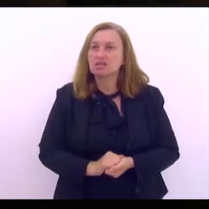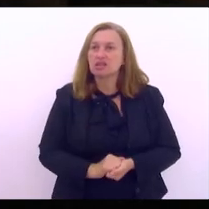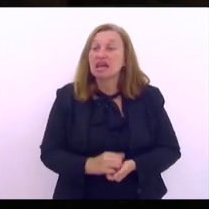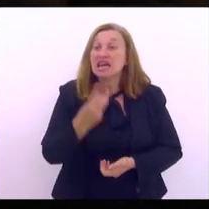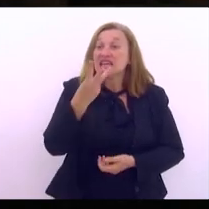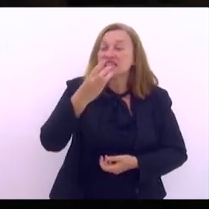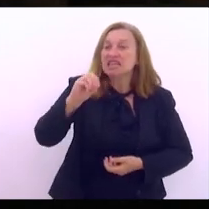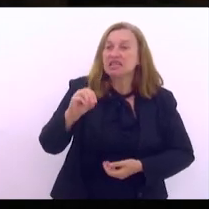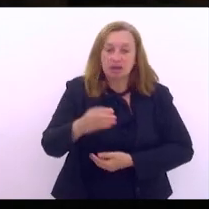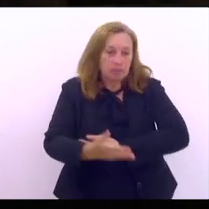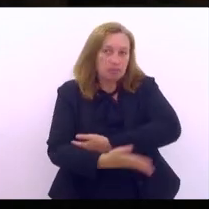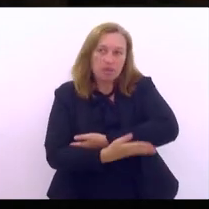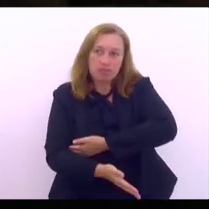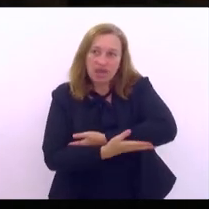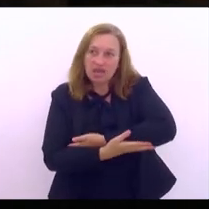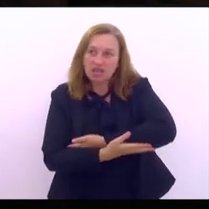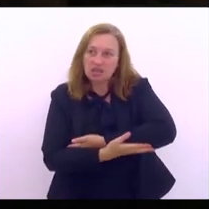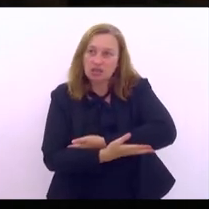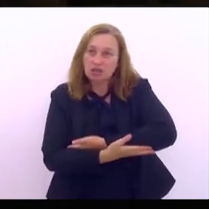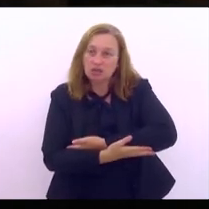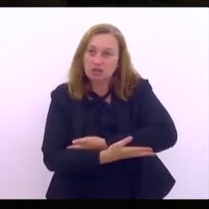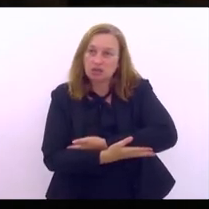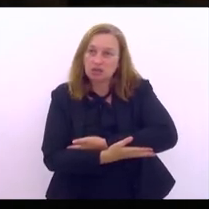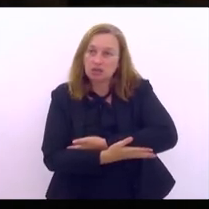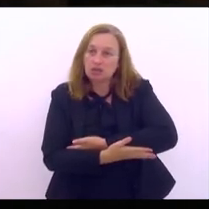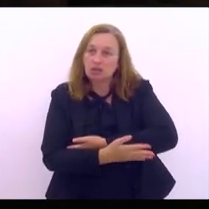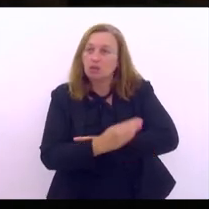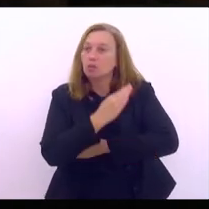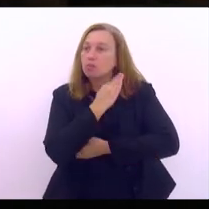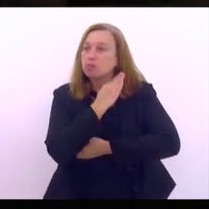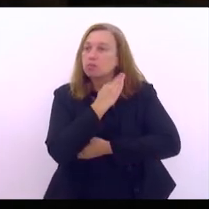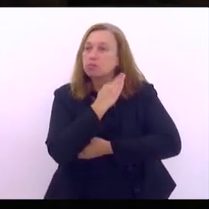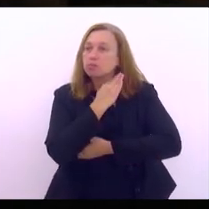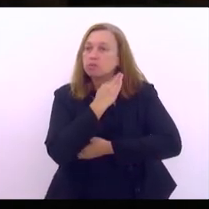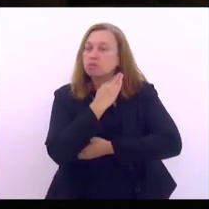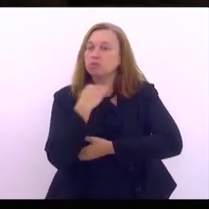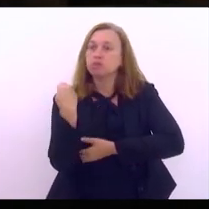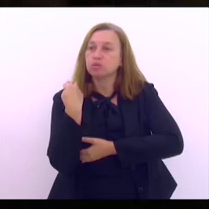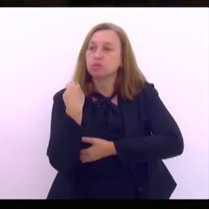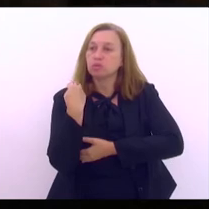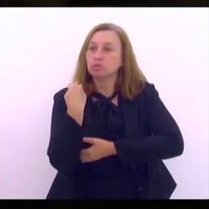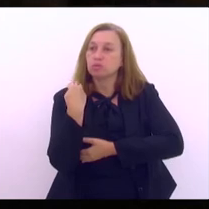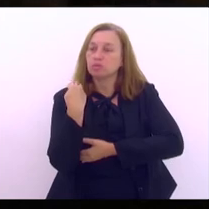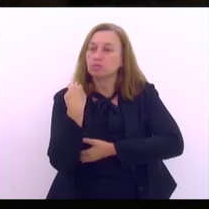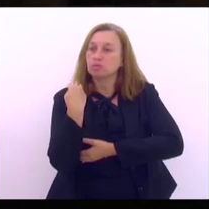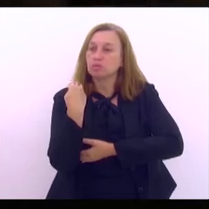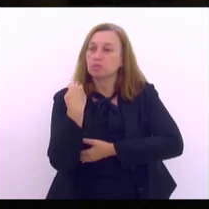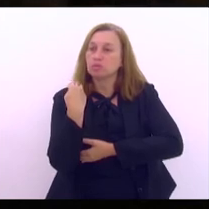bebês de... decapitados.